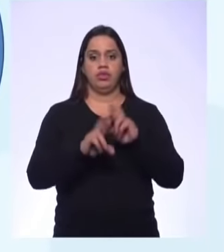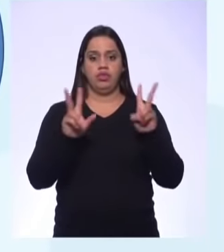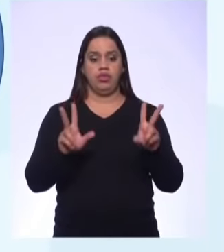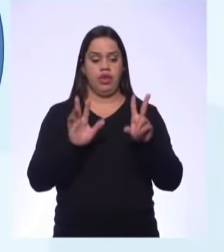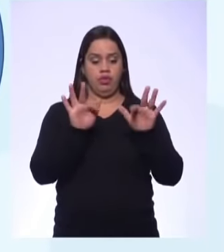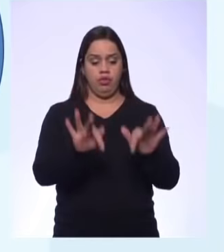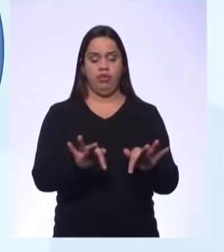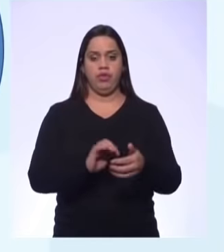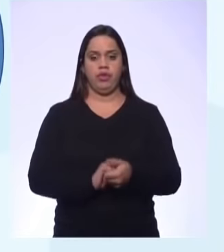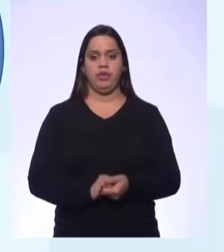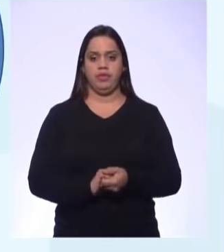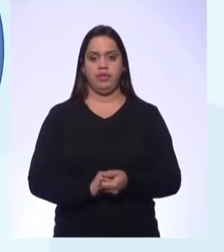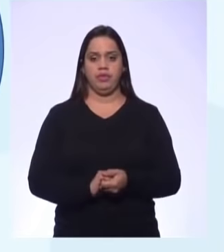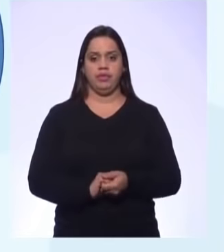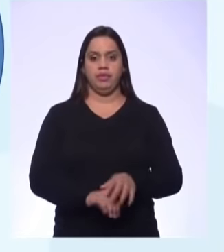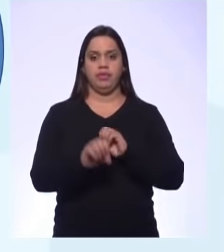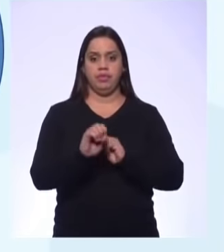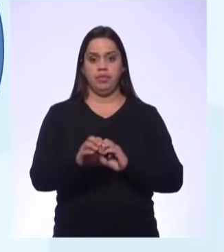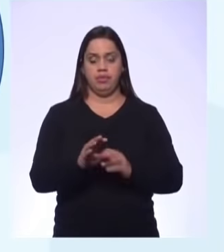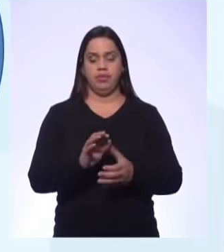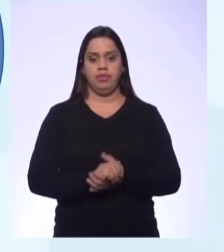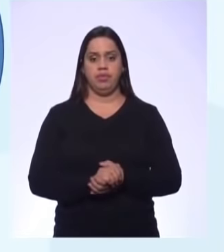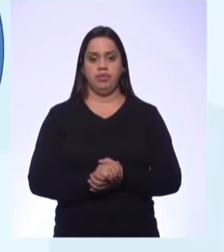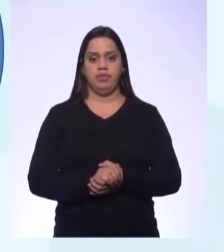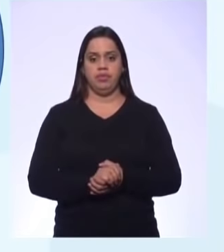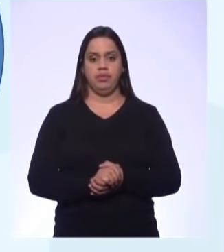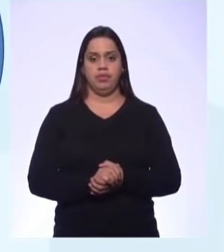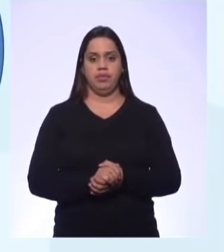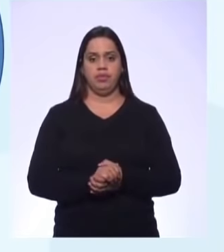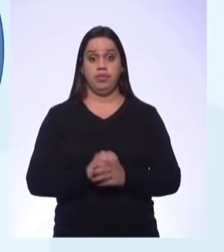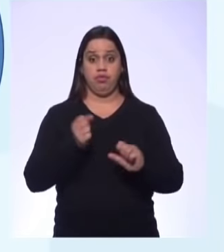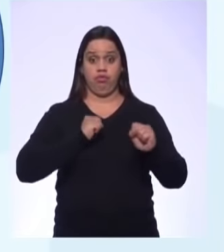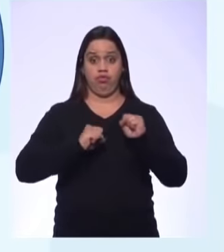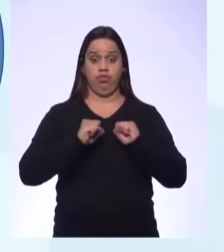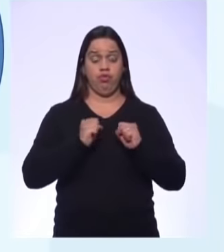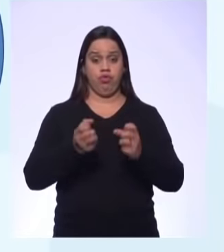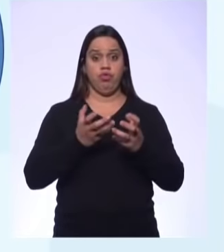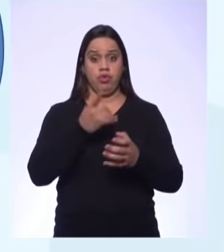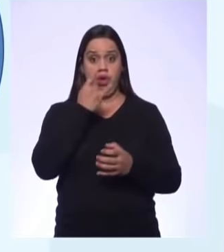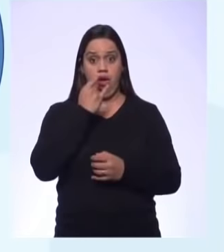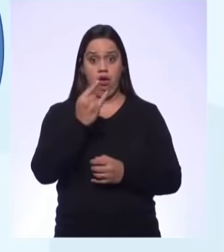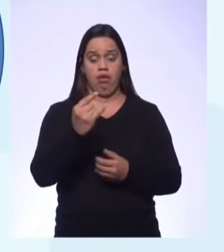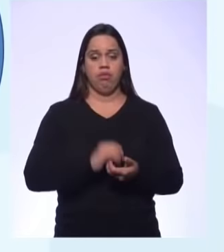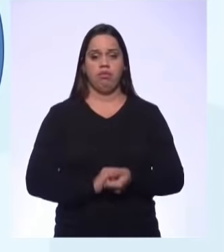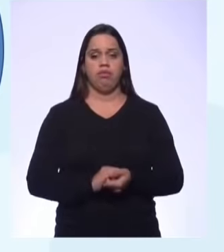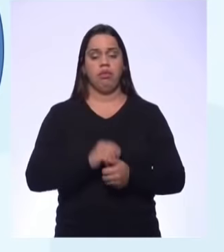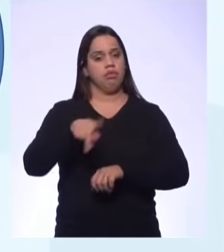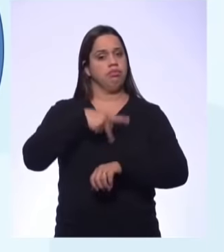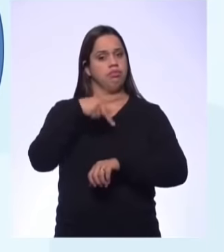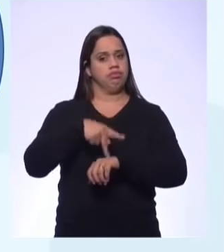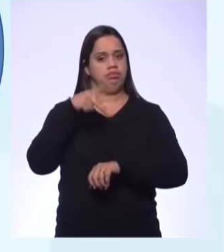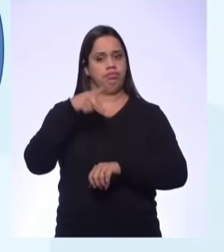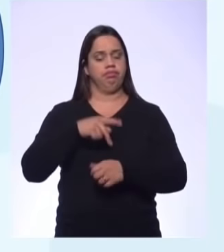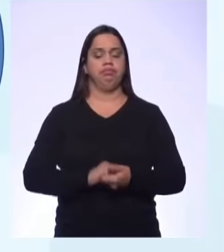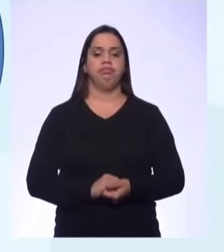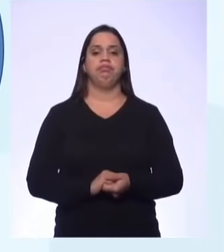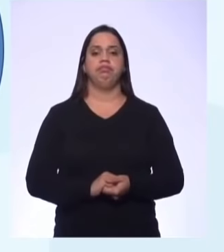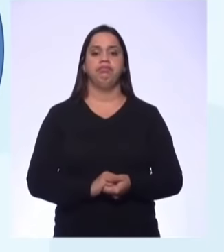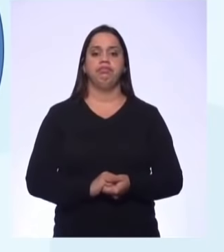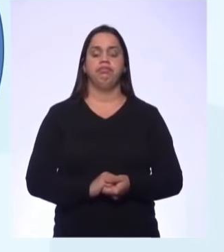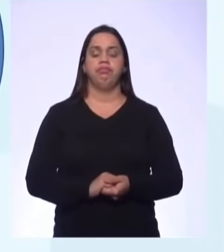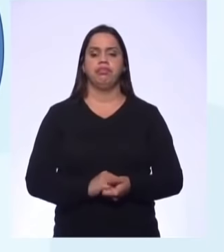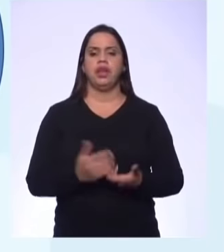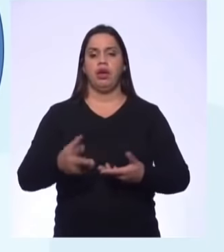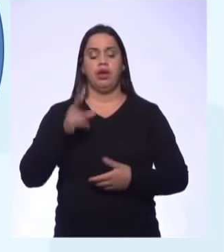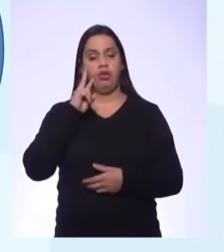final. Education. Educação. Ambition. Ambição. Nation. Nação. Aqui, gente, vou colocar aqui de novo